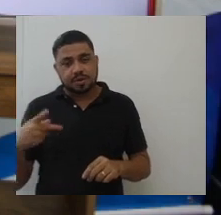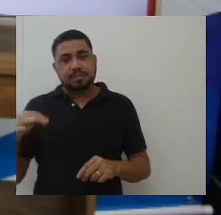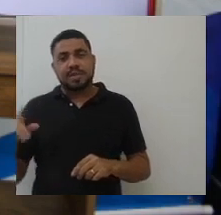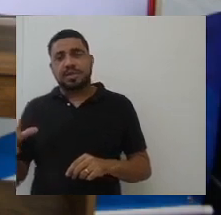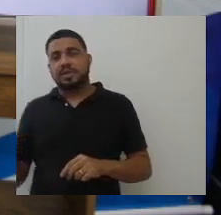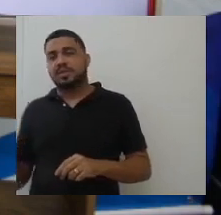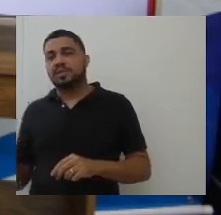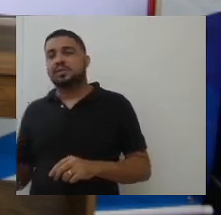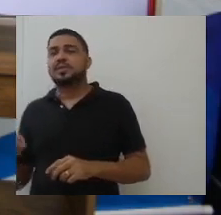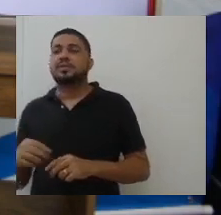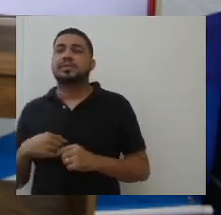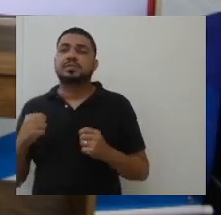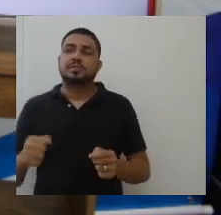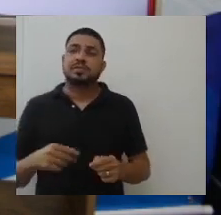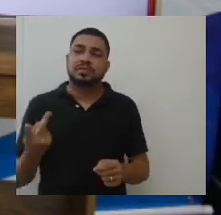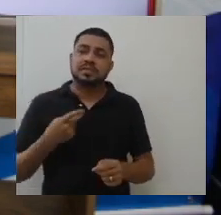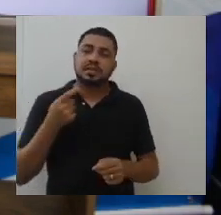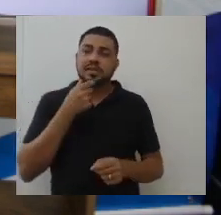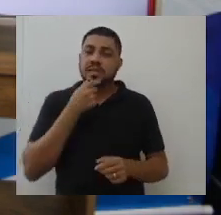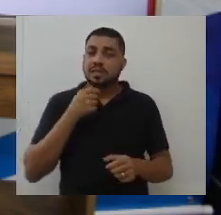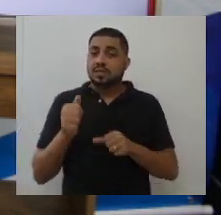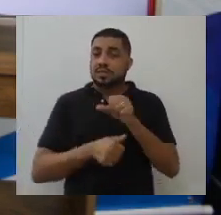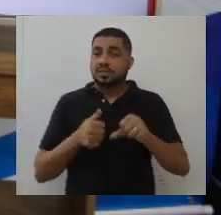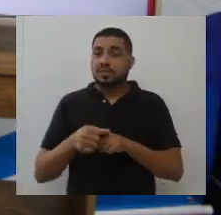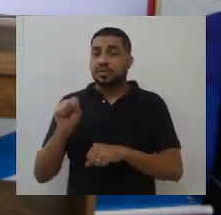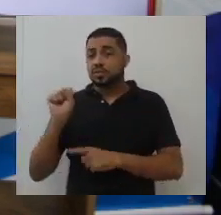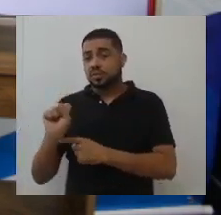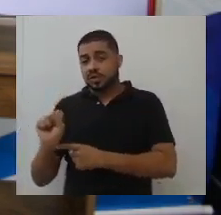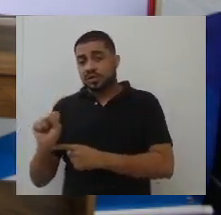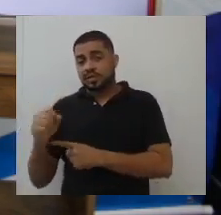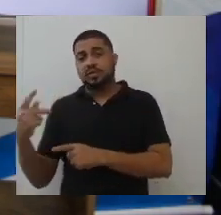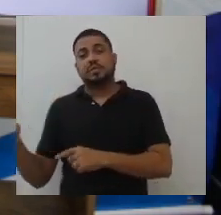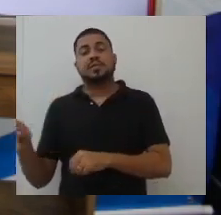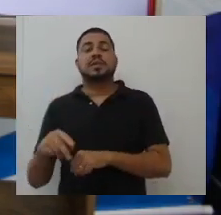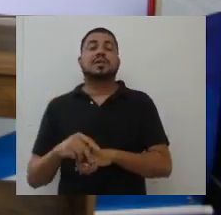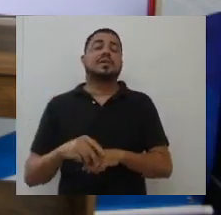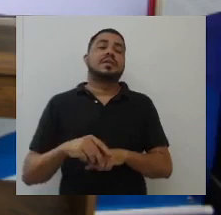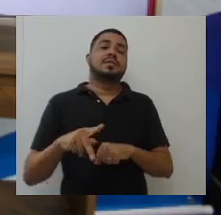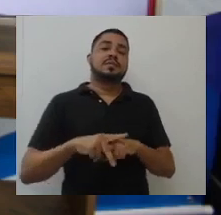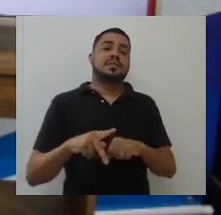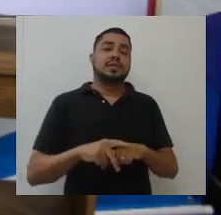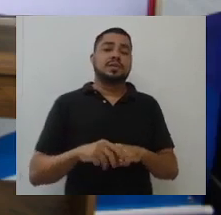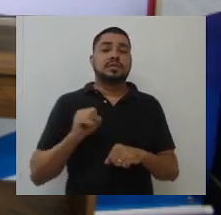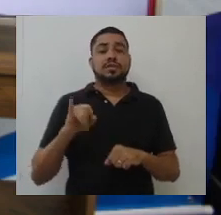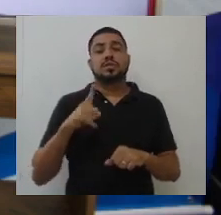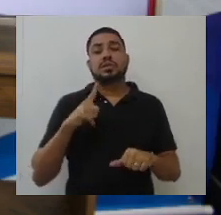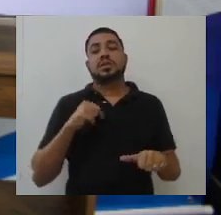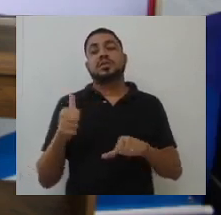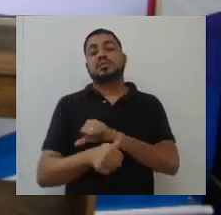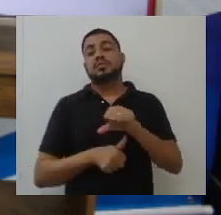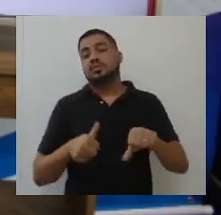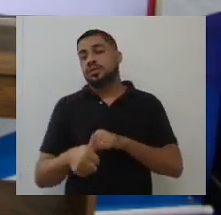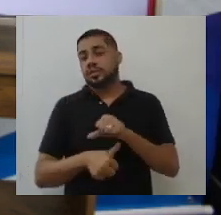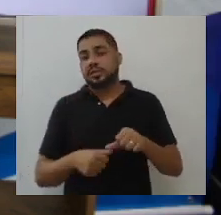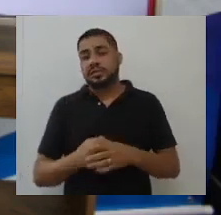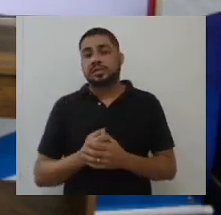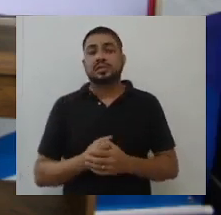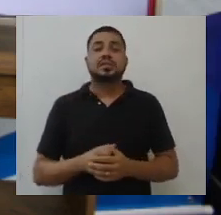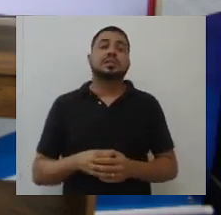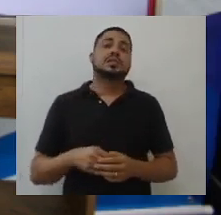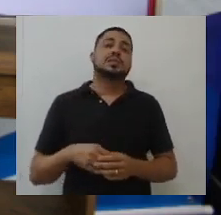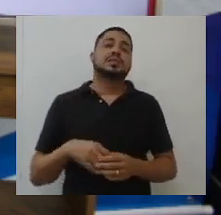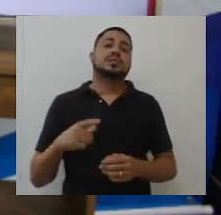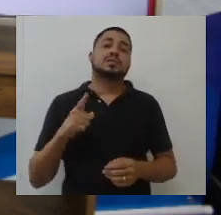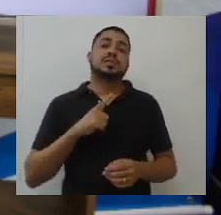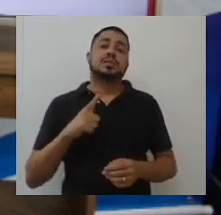né? Como eu posso falar inglês sem trocar o sujeito pelo verbo? Vê só, a gente só tem essa mudança de verbo e sujeito quando a